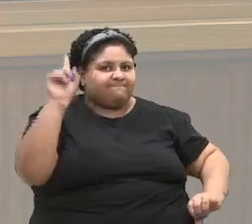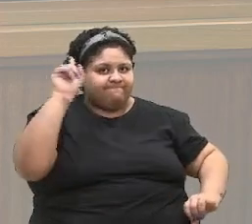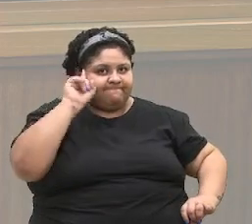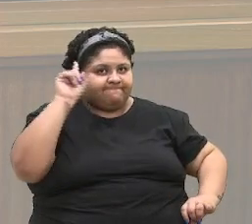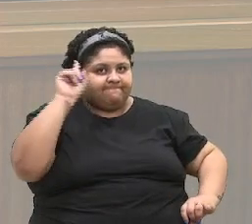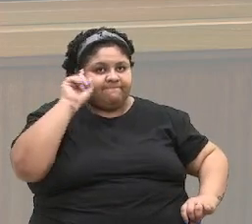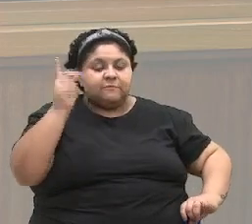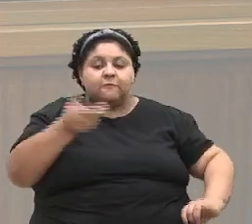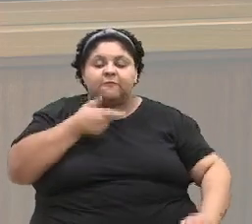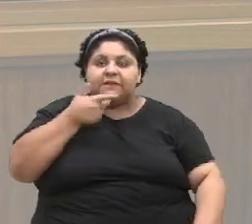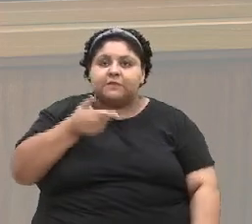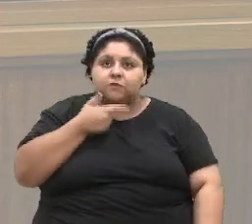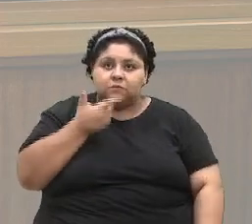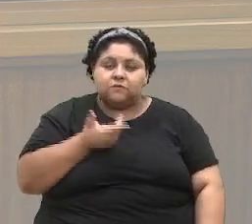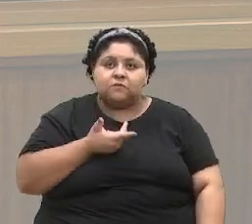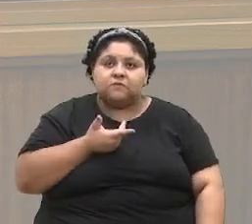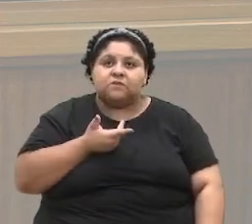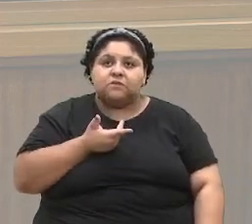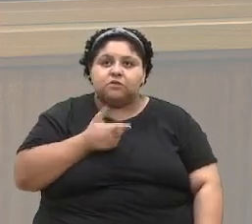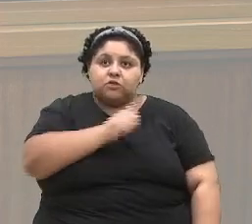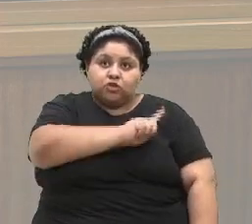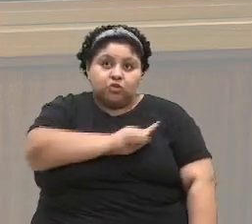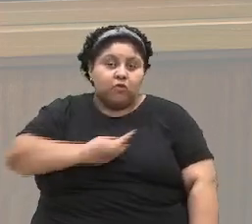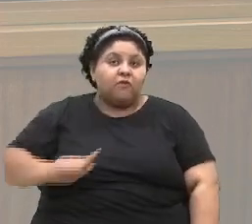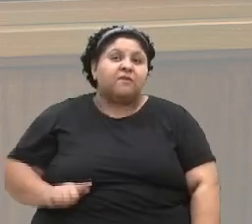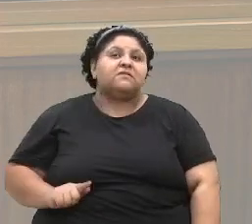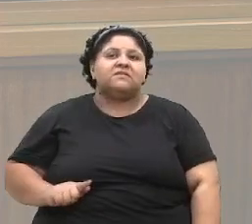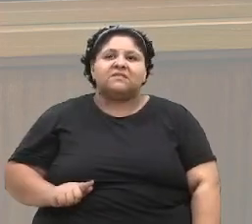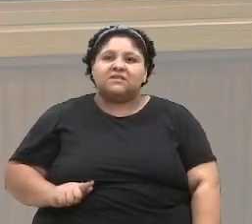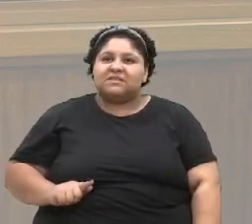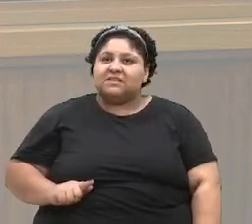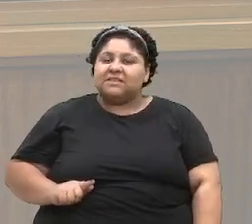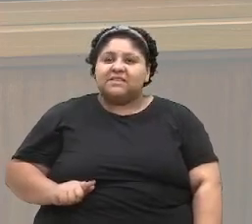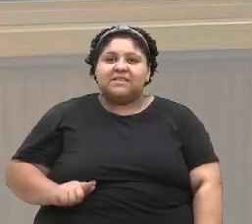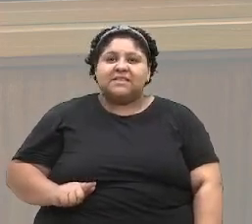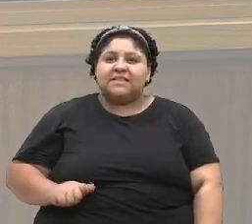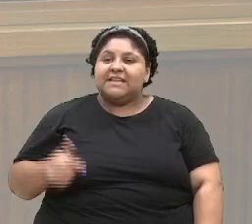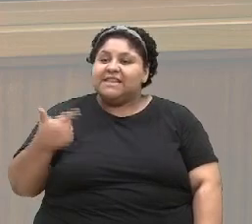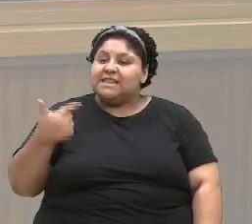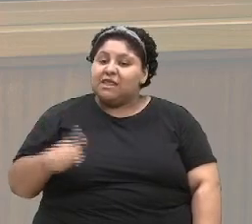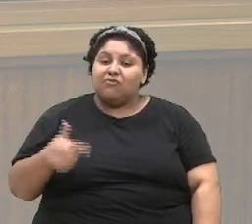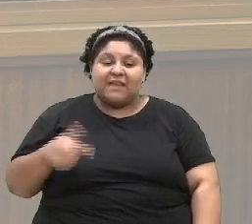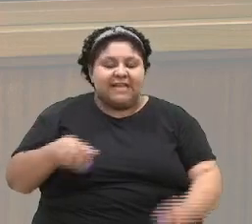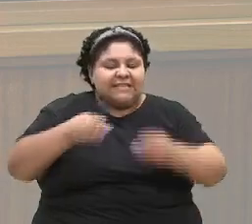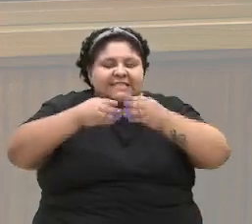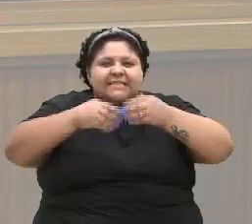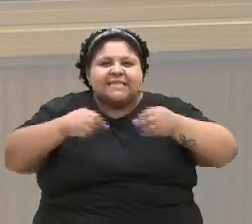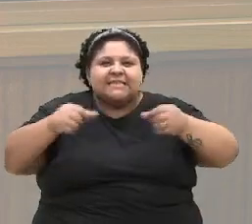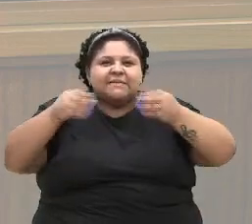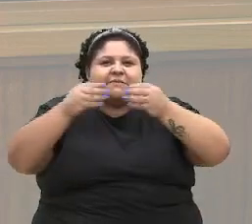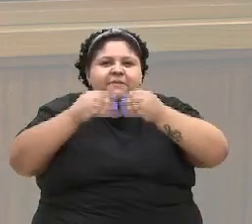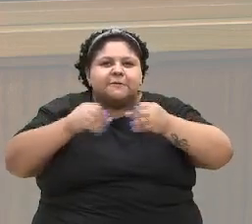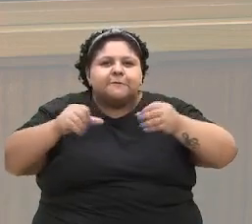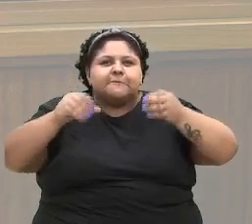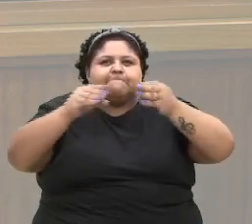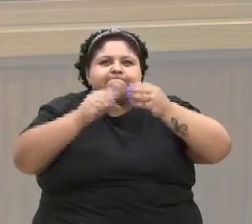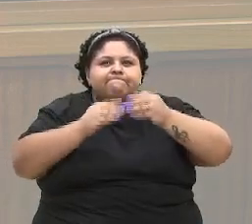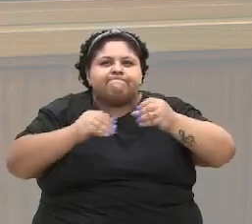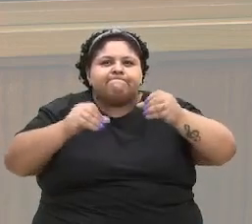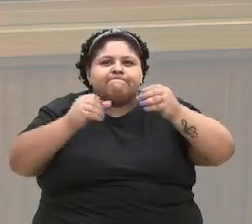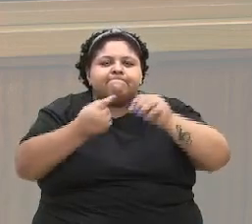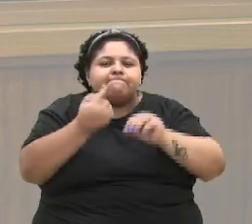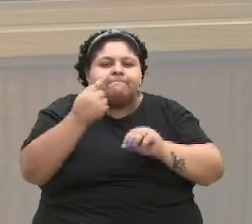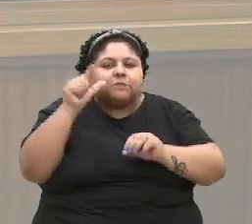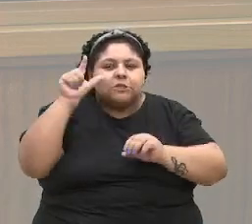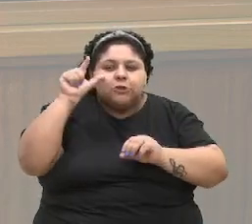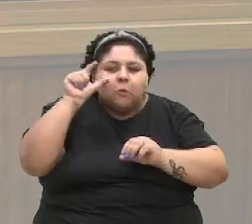Estamos falando de um governador que não está tendo a sensibilidade de olhar para a desigualdade